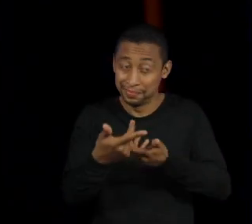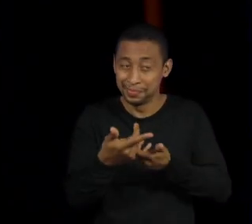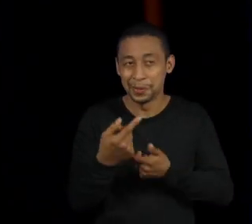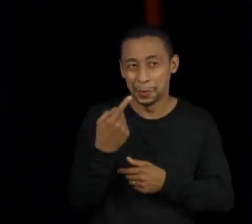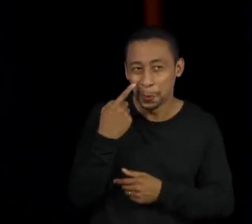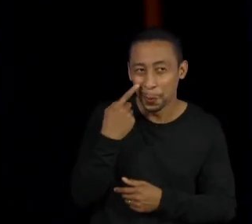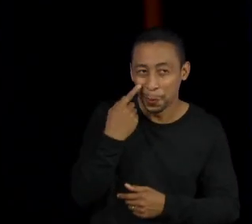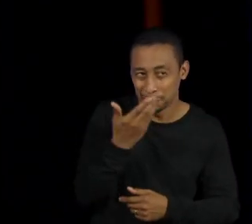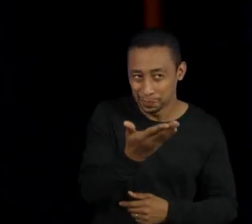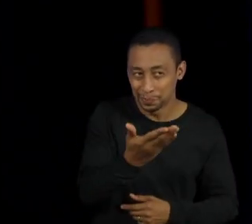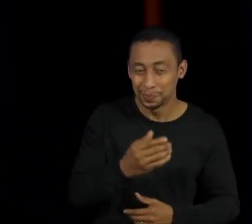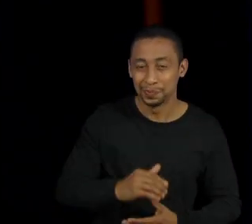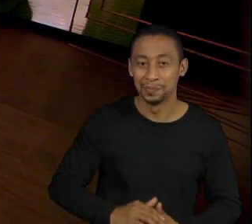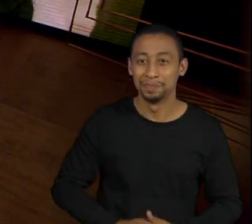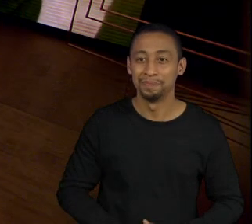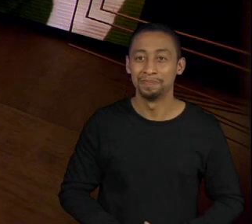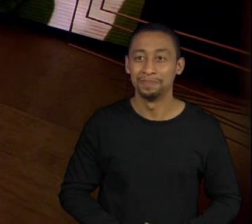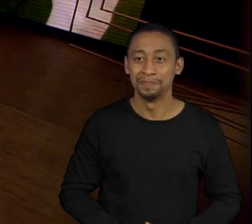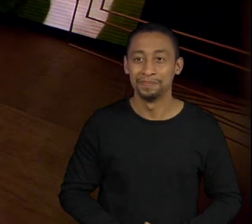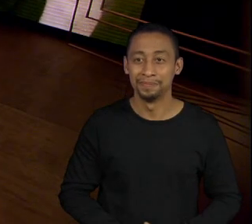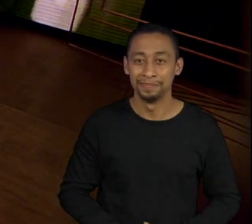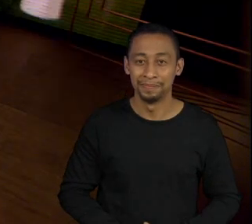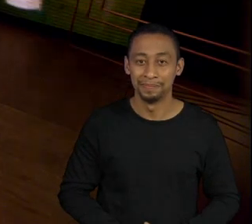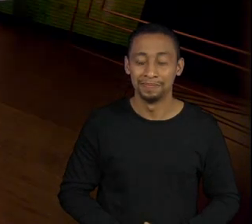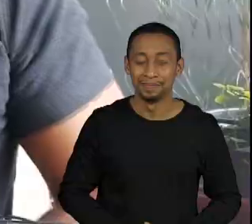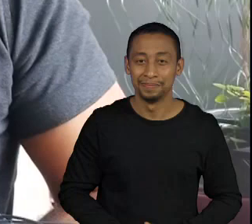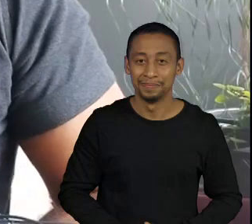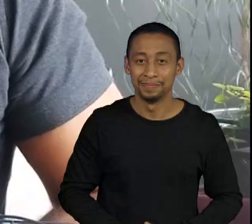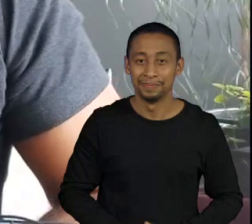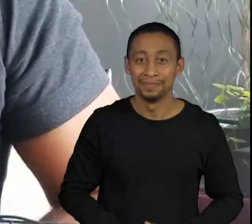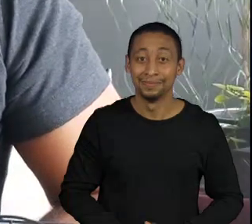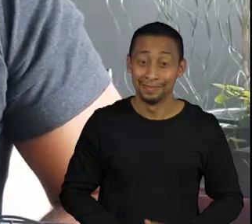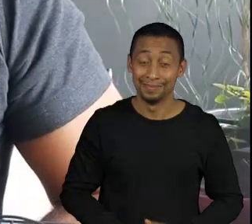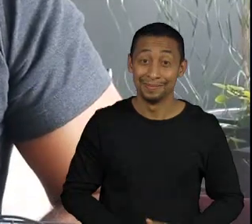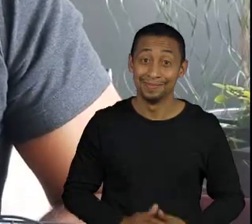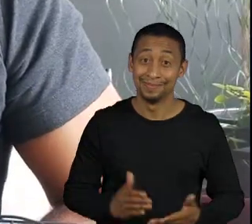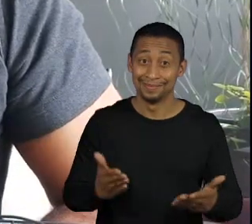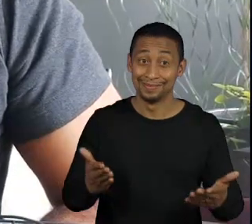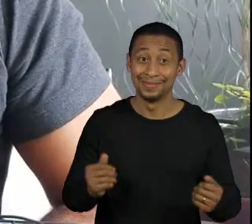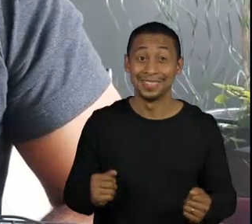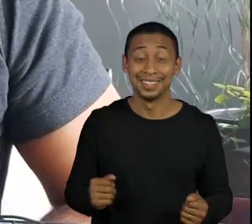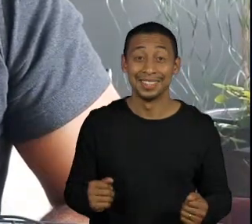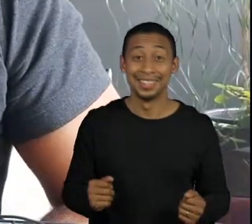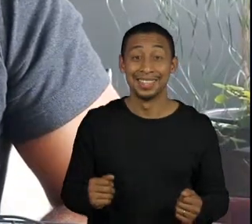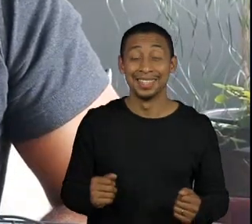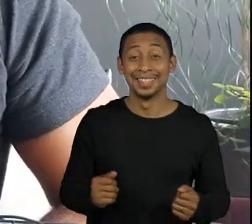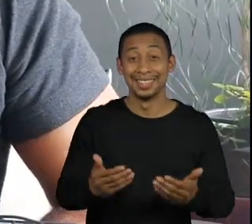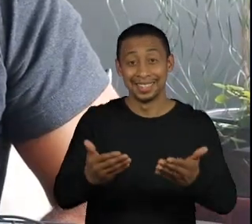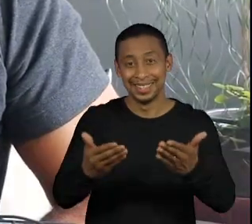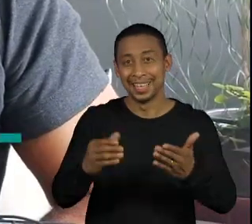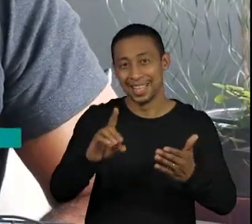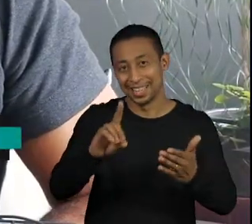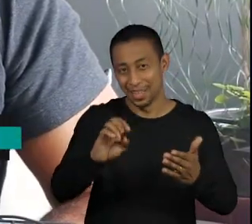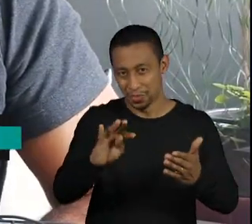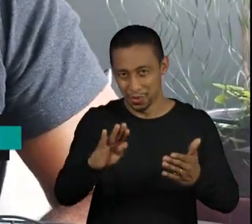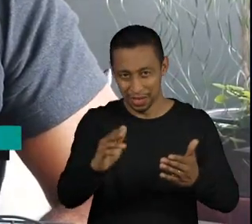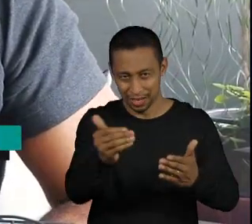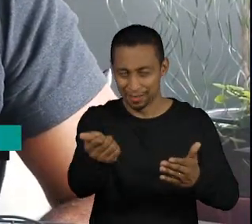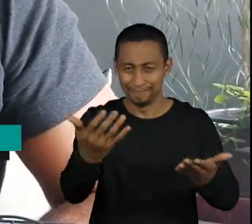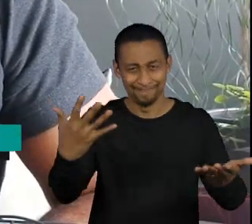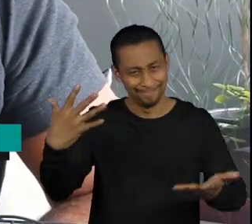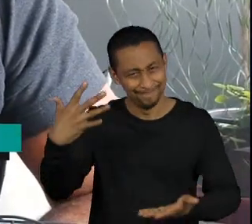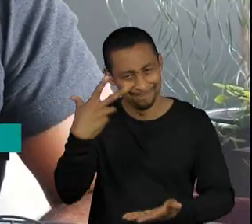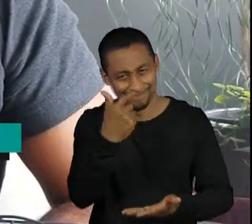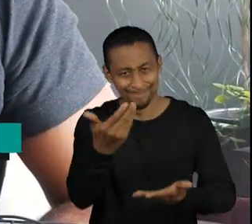umas palavras. Vamos dar uma olhada. Bom, antes de tudo, quero parabenizar a Débora por essa bonita e tão